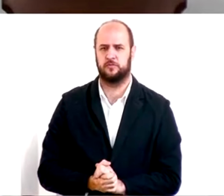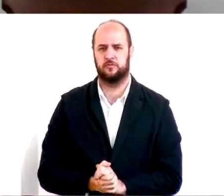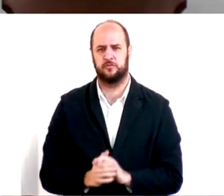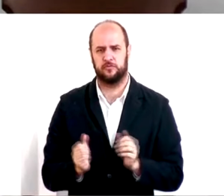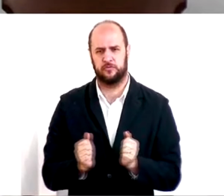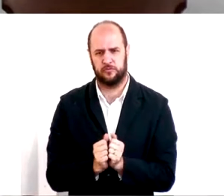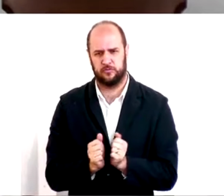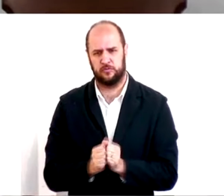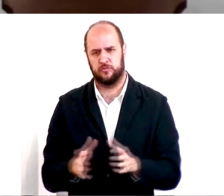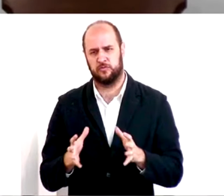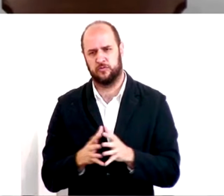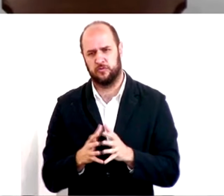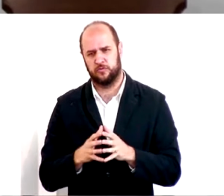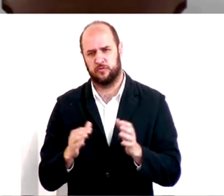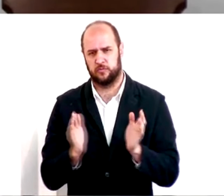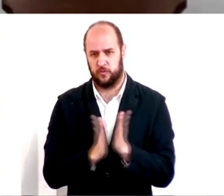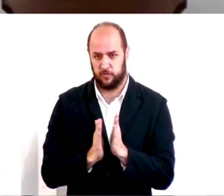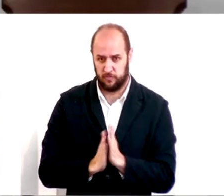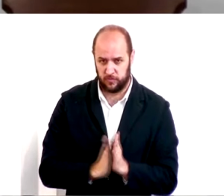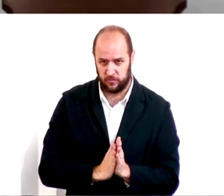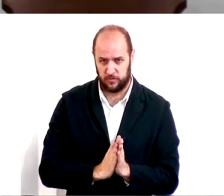irmãos do grupo de louvor,